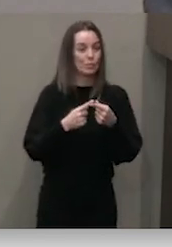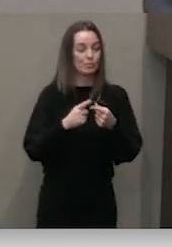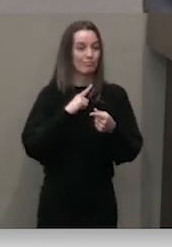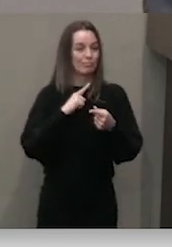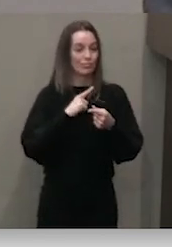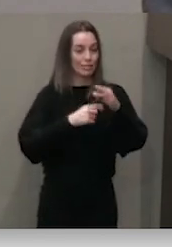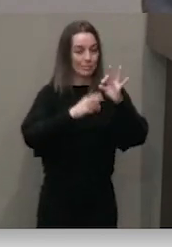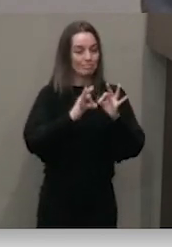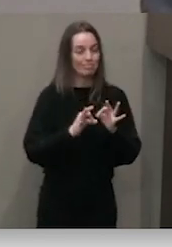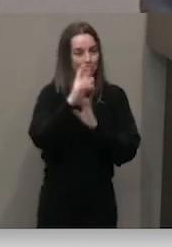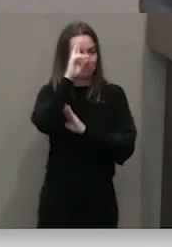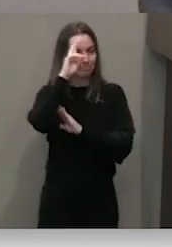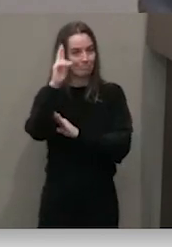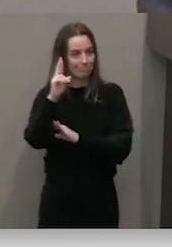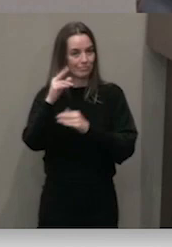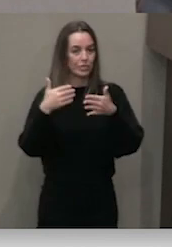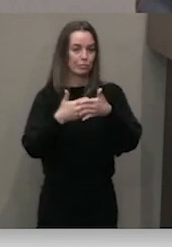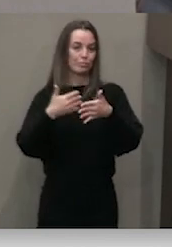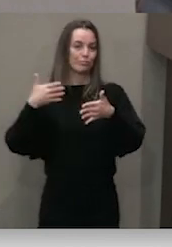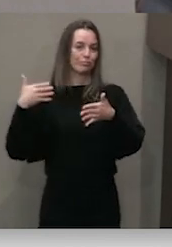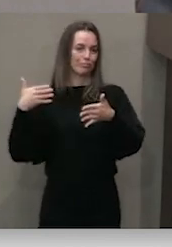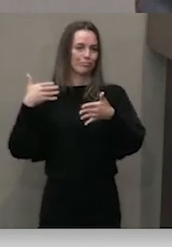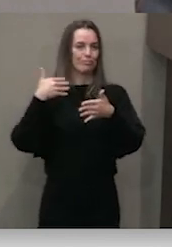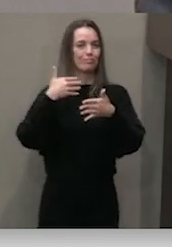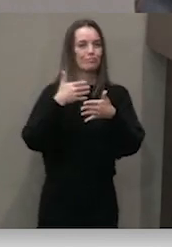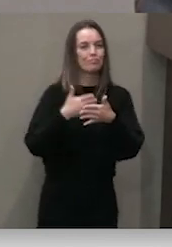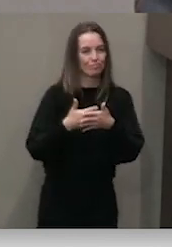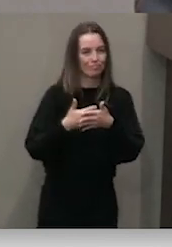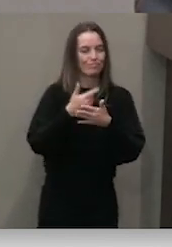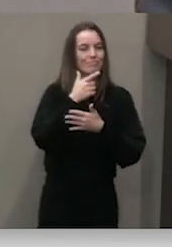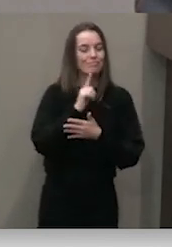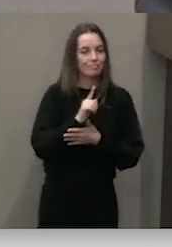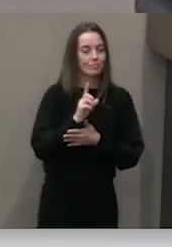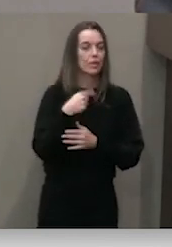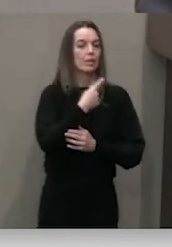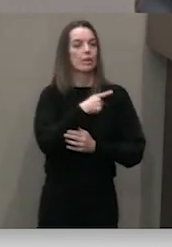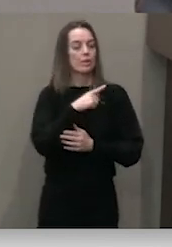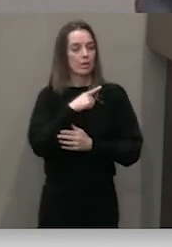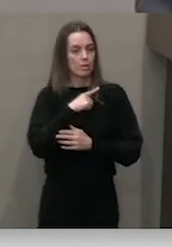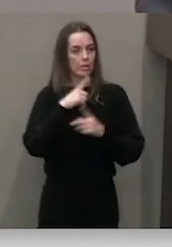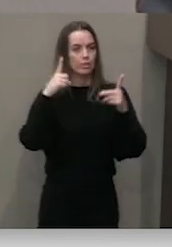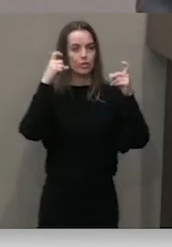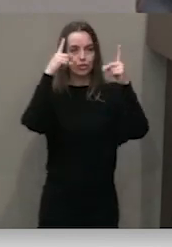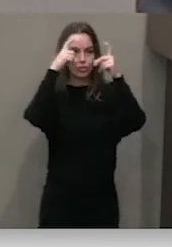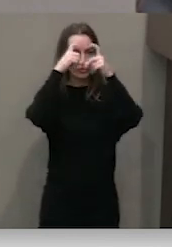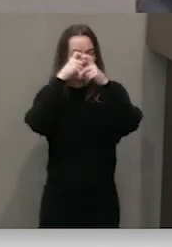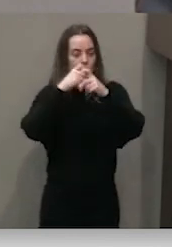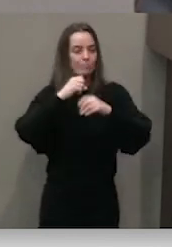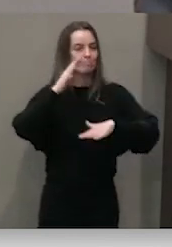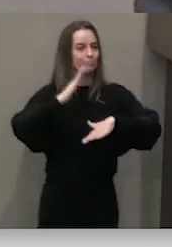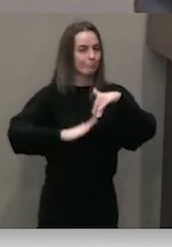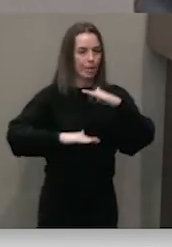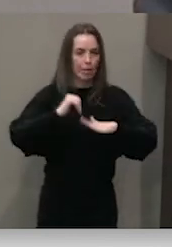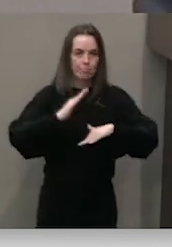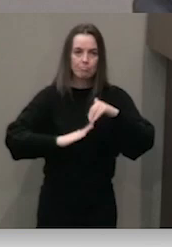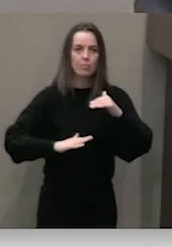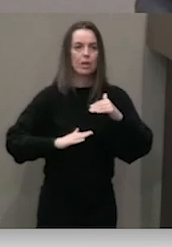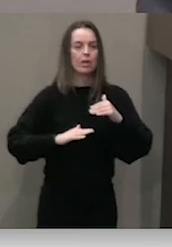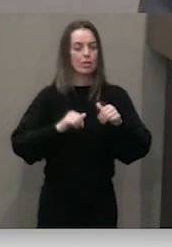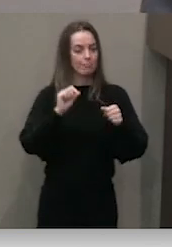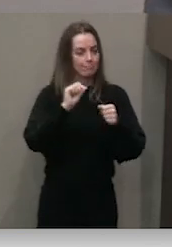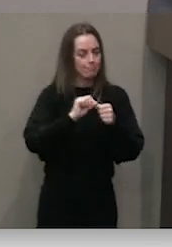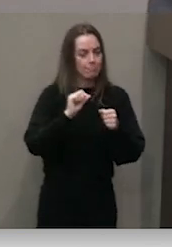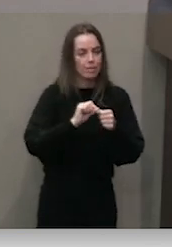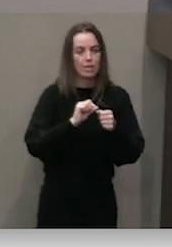diretor. E nós tivemos muita dificuldade, especialmente operacional e de disponibilidade